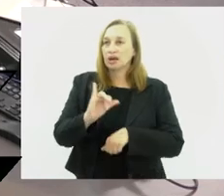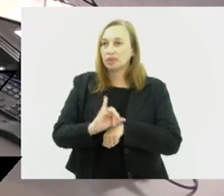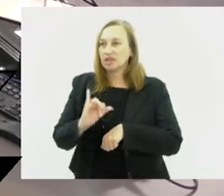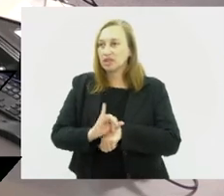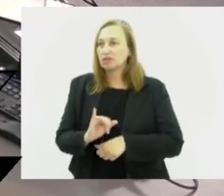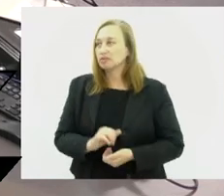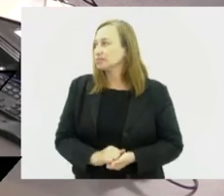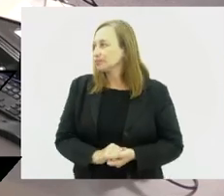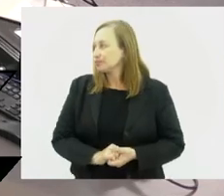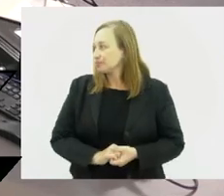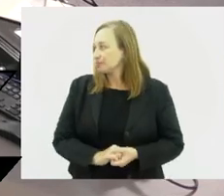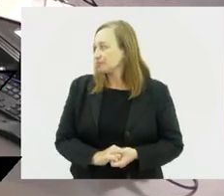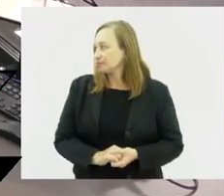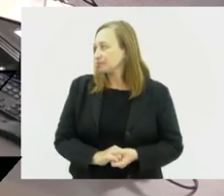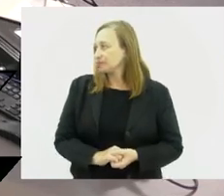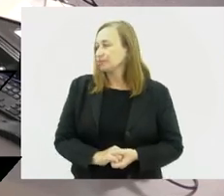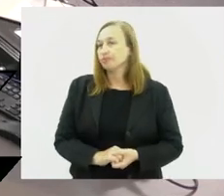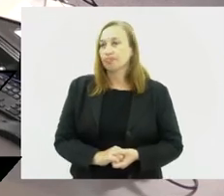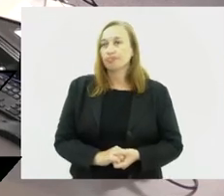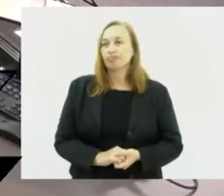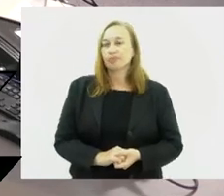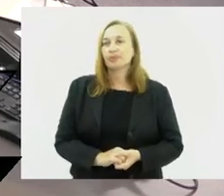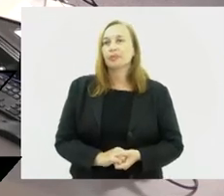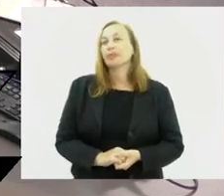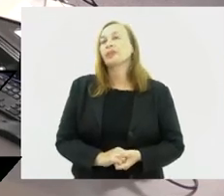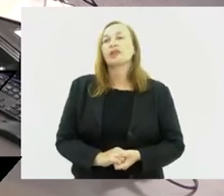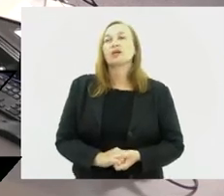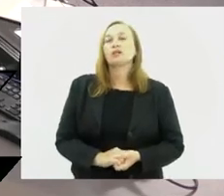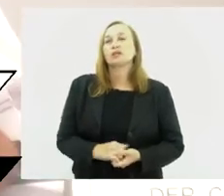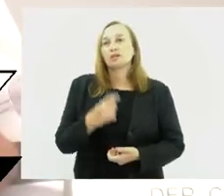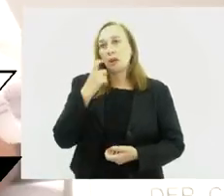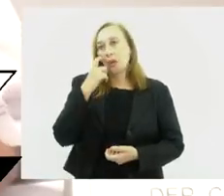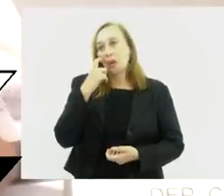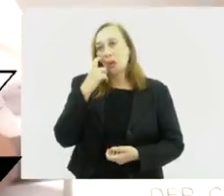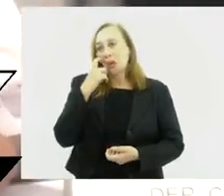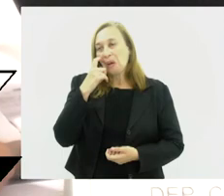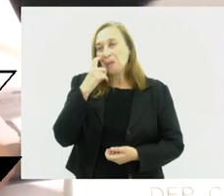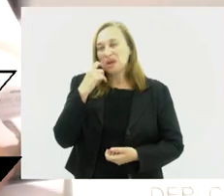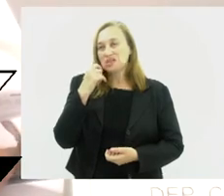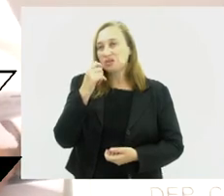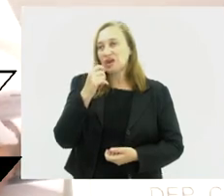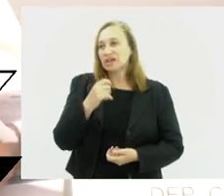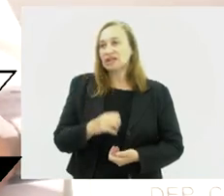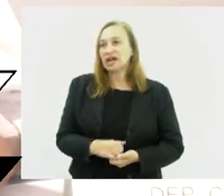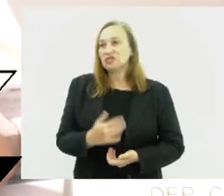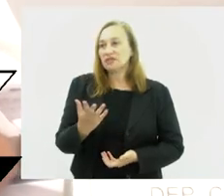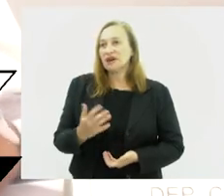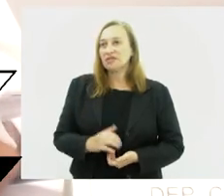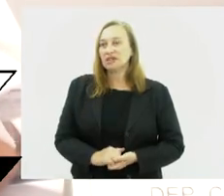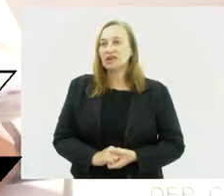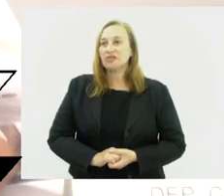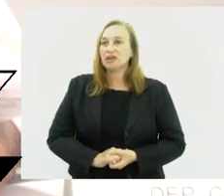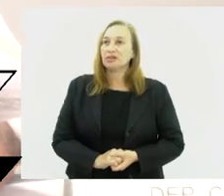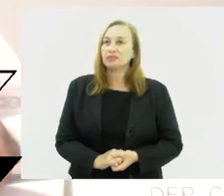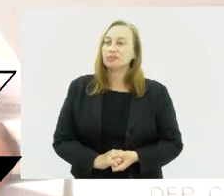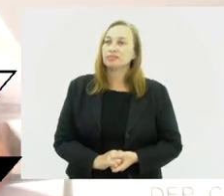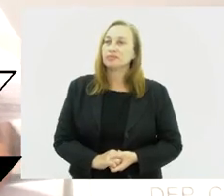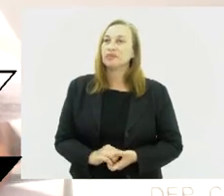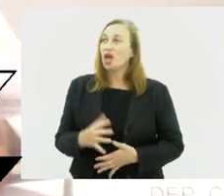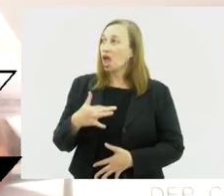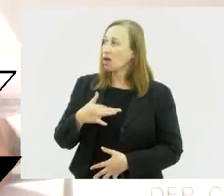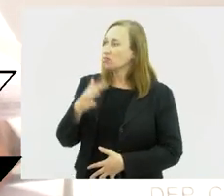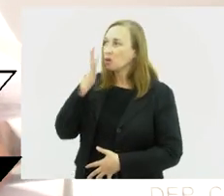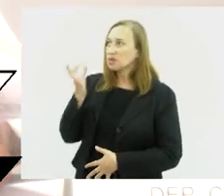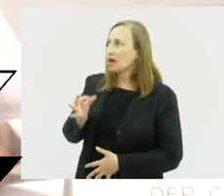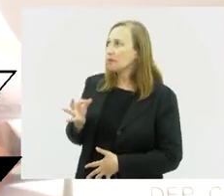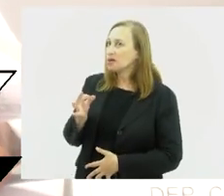Muito bom. Deputado Carlos Mink. Rapidinho. Boa fala. Parabéns. Impressionante. Eu mesmo sabia, eu sou um admirador,